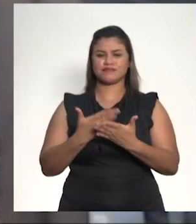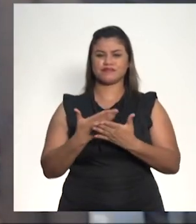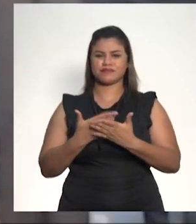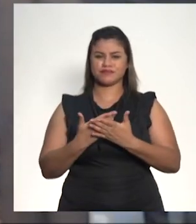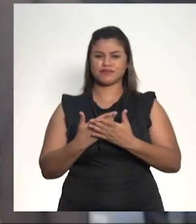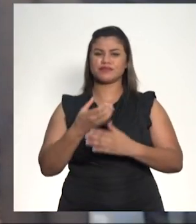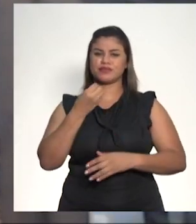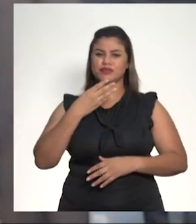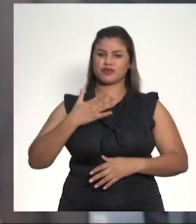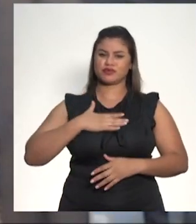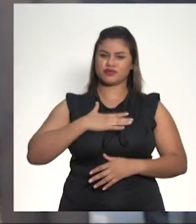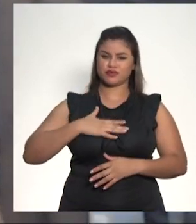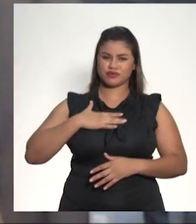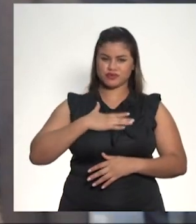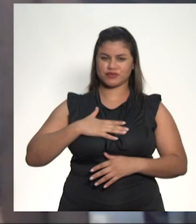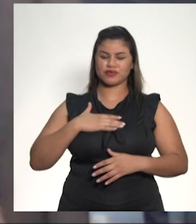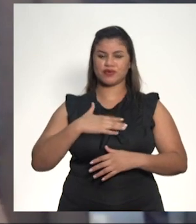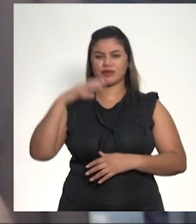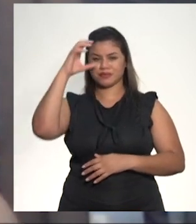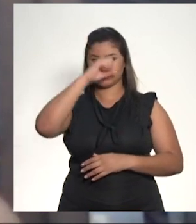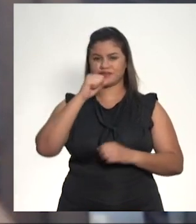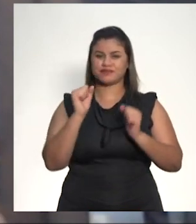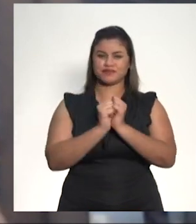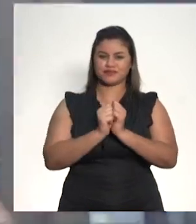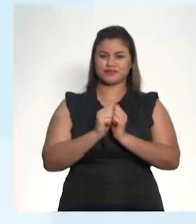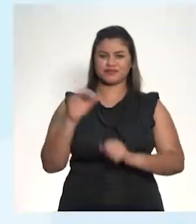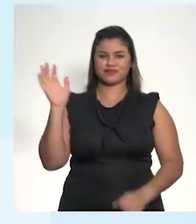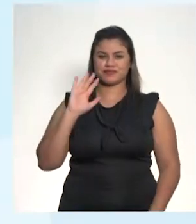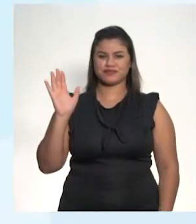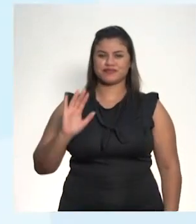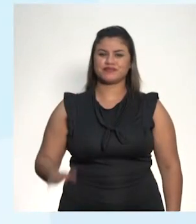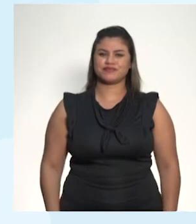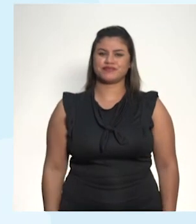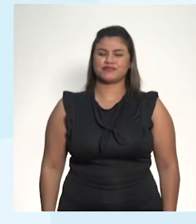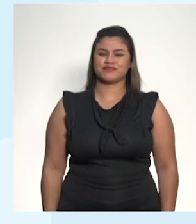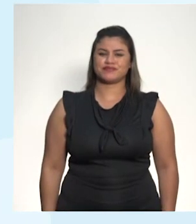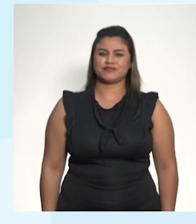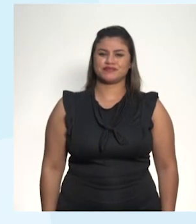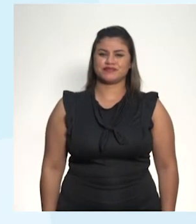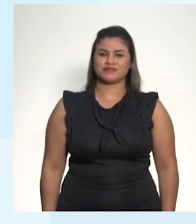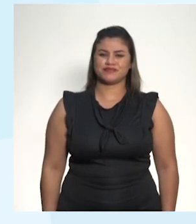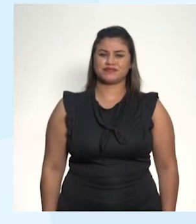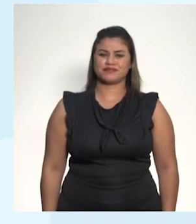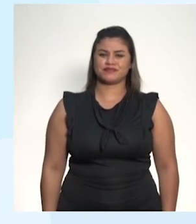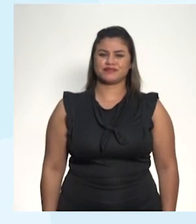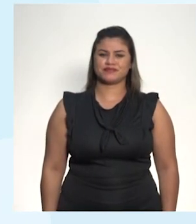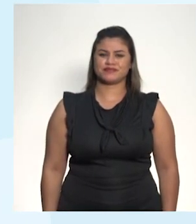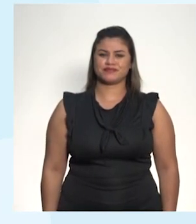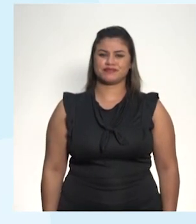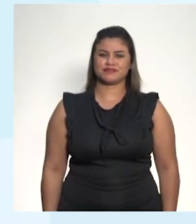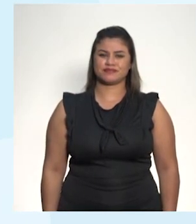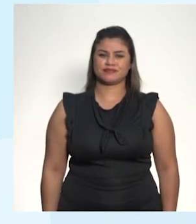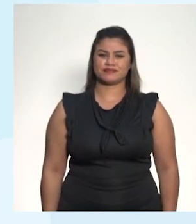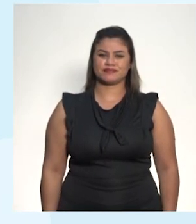e é sempre muito importante construir conhecimento com vocês. Tchau, tchau. Tchau, tchau.